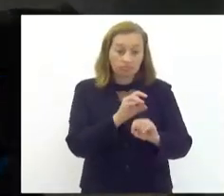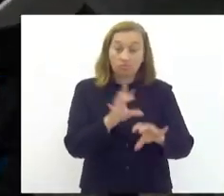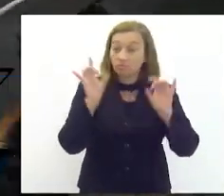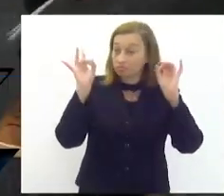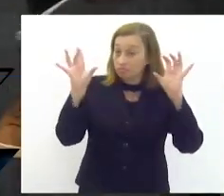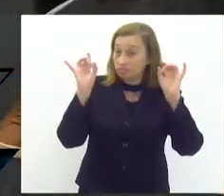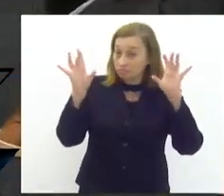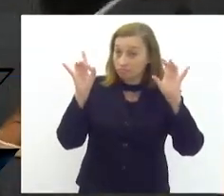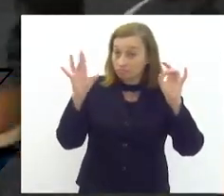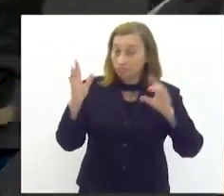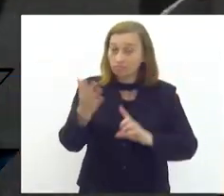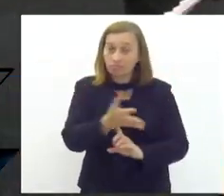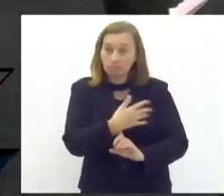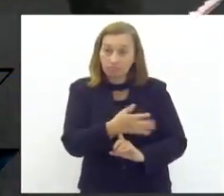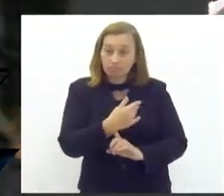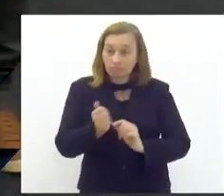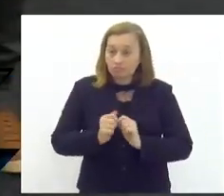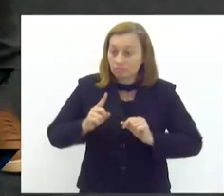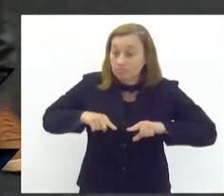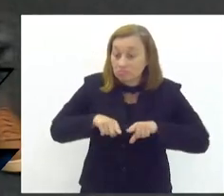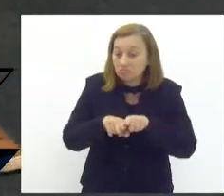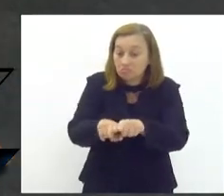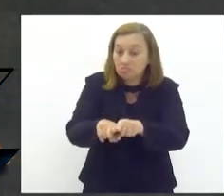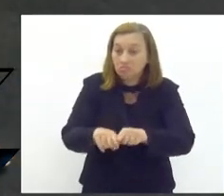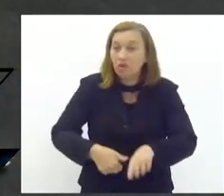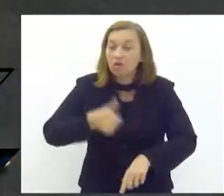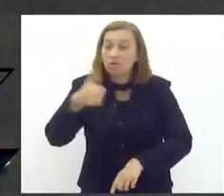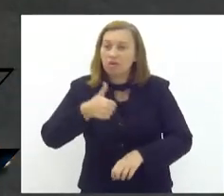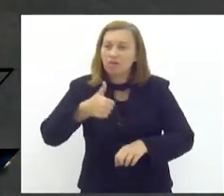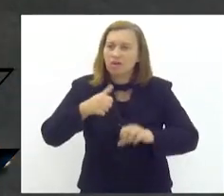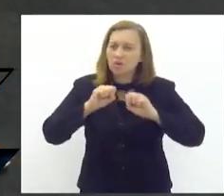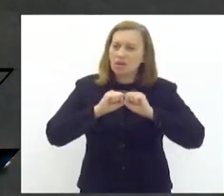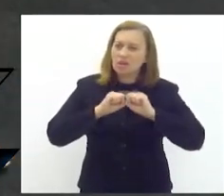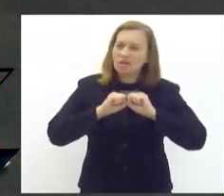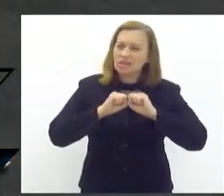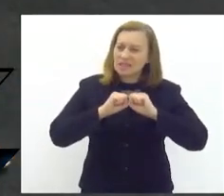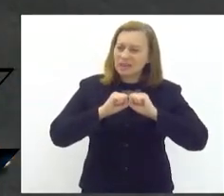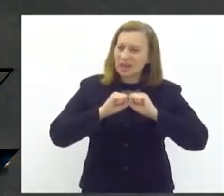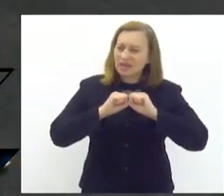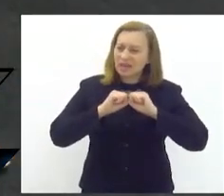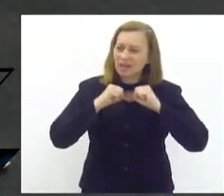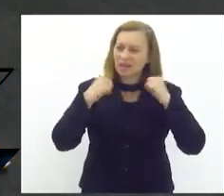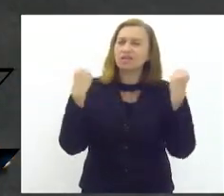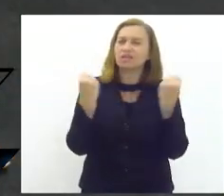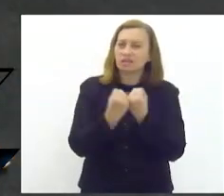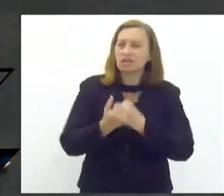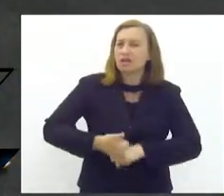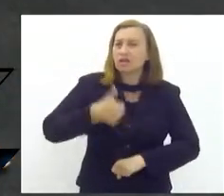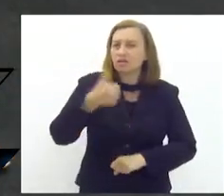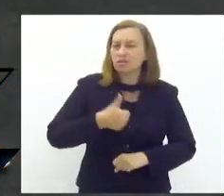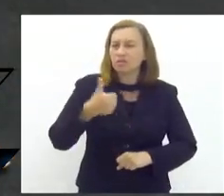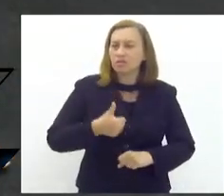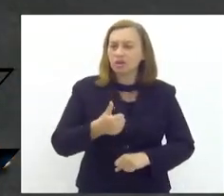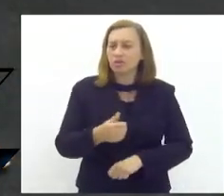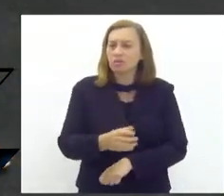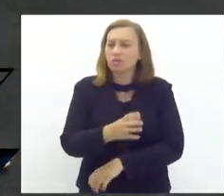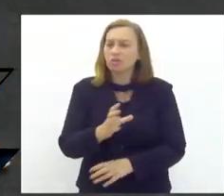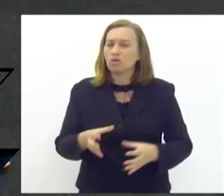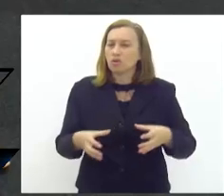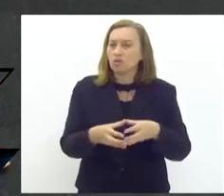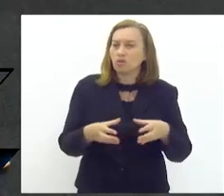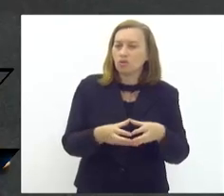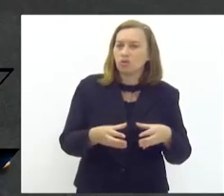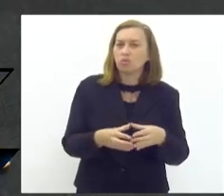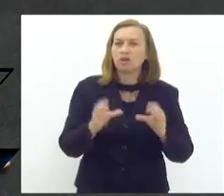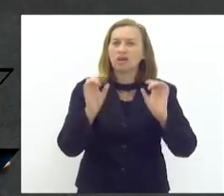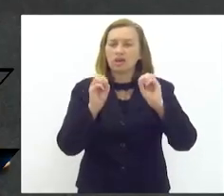tecnológica como deve andar juntos eu tive no primeiro seminário no seminário de encerramento da primeira turma de especialização em educação